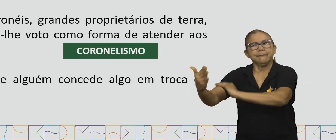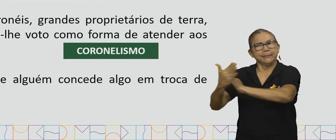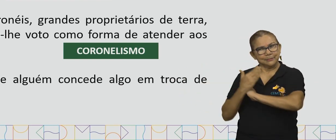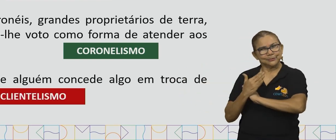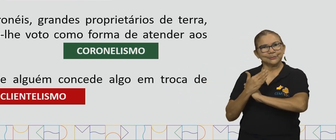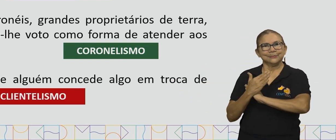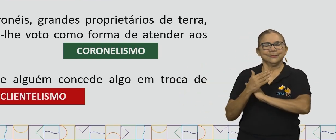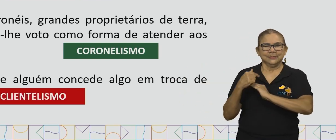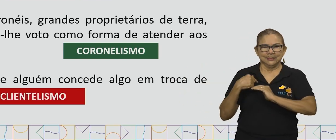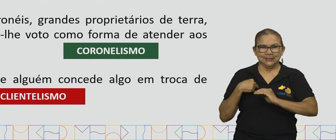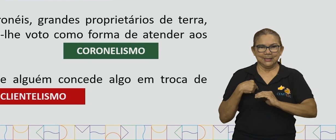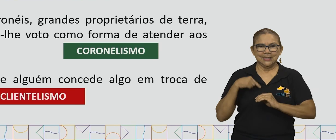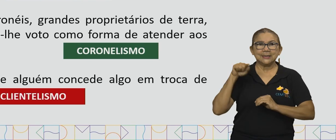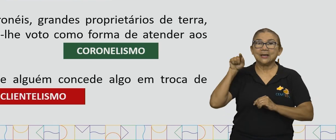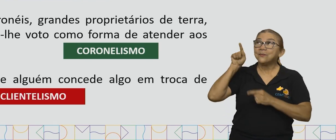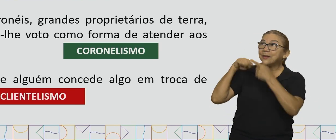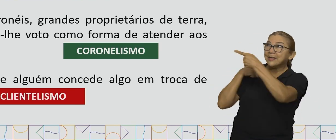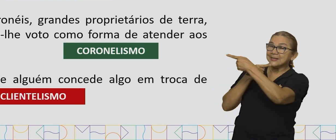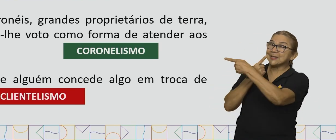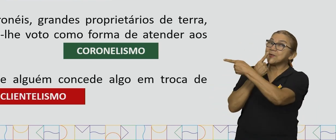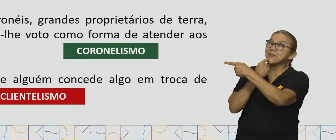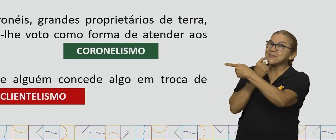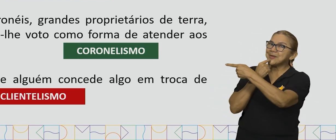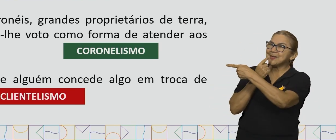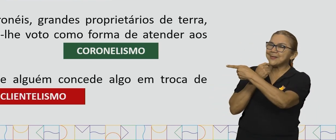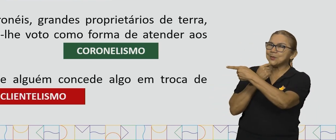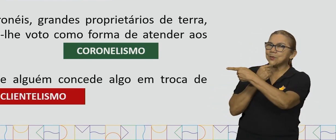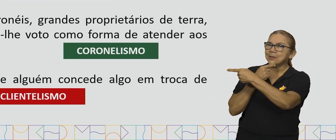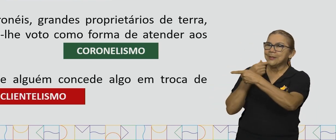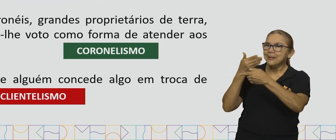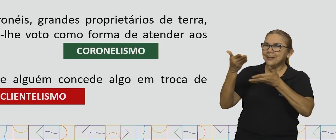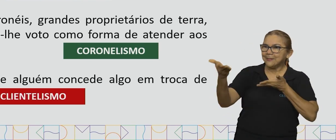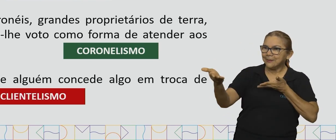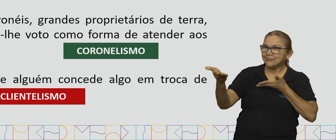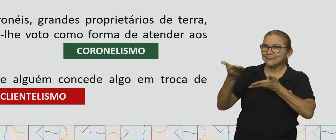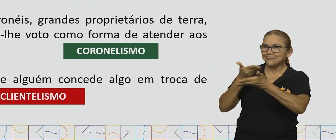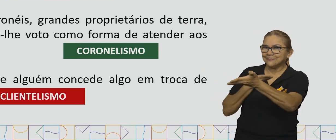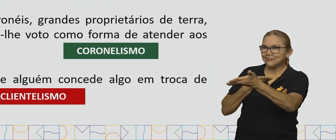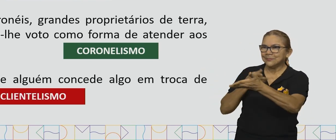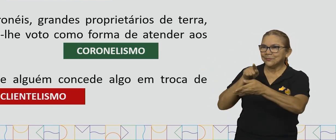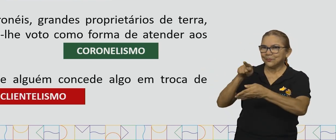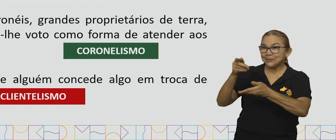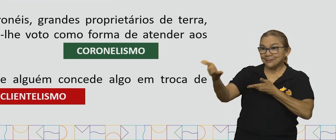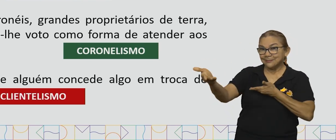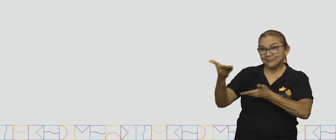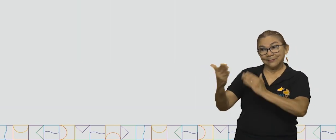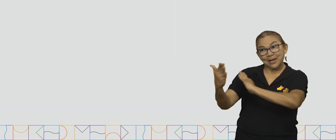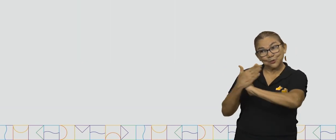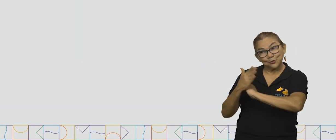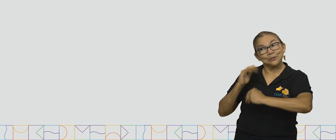O clientelismo, como se fosse um cliente, né? Estava fazendo um favor pelo outro.